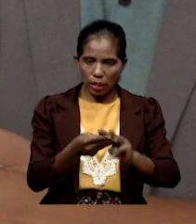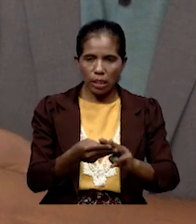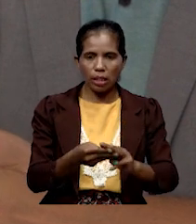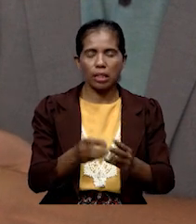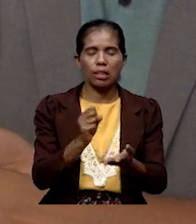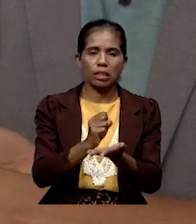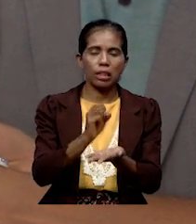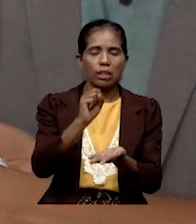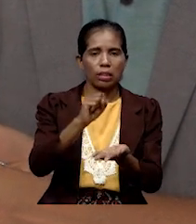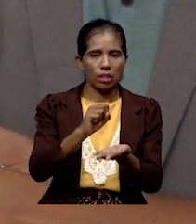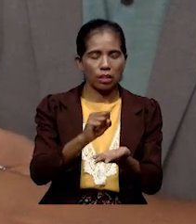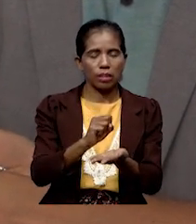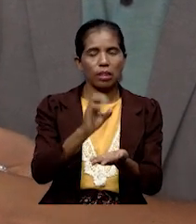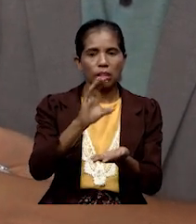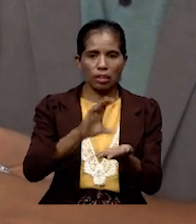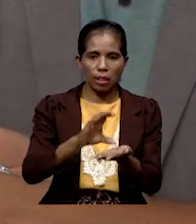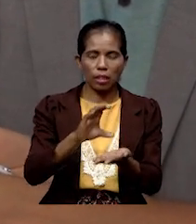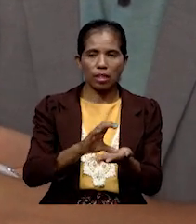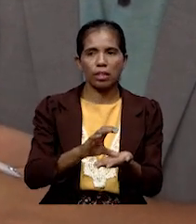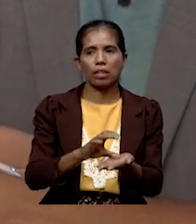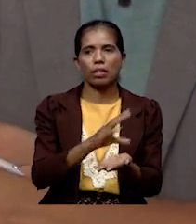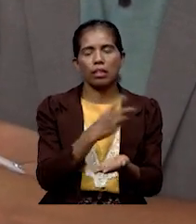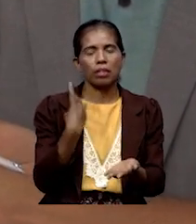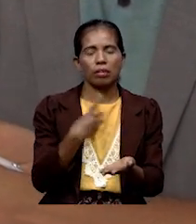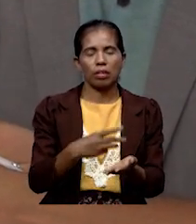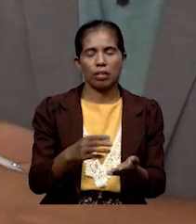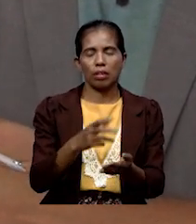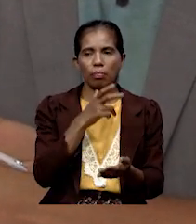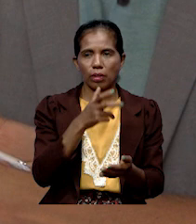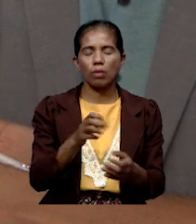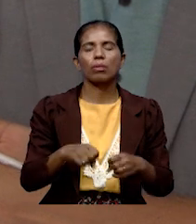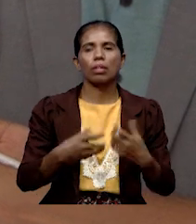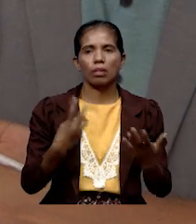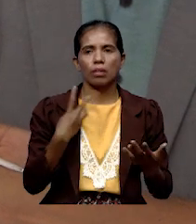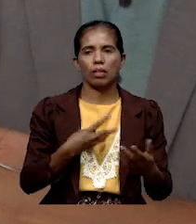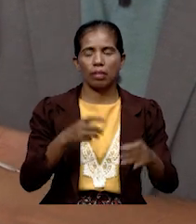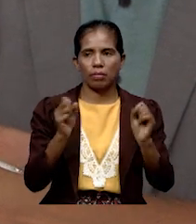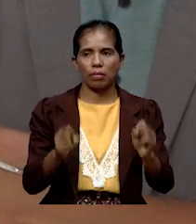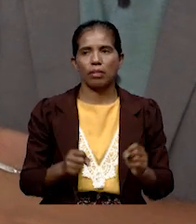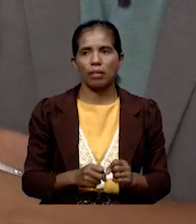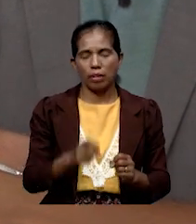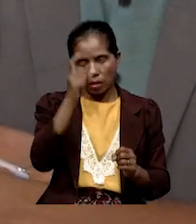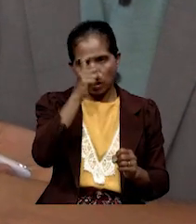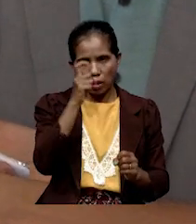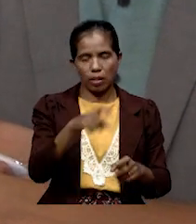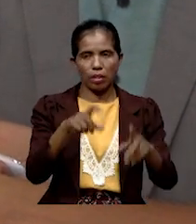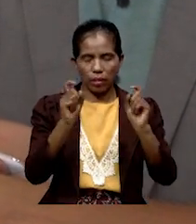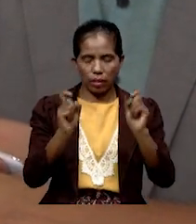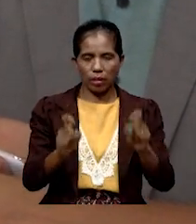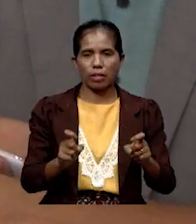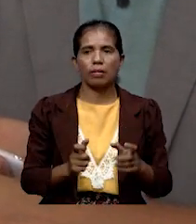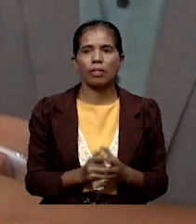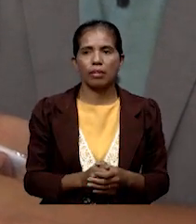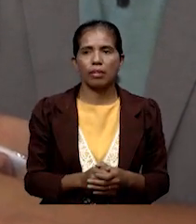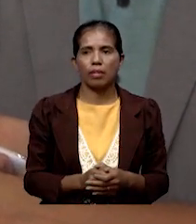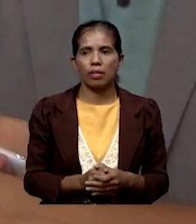na IHA não temos língua portuguesa, então está reto com isso. Mas bem, em princípio, idade é reforma obrigatória, também, né? E